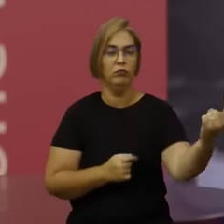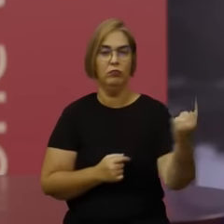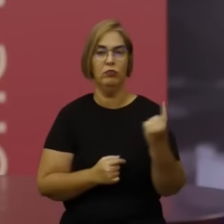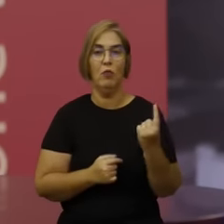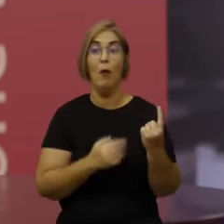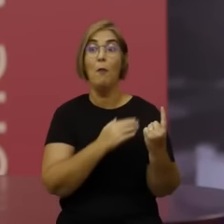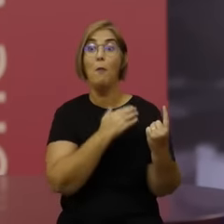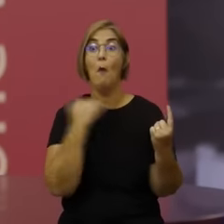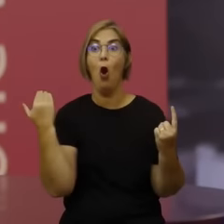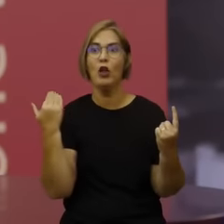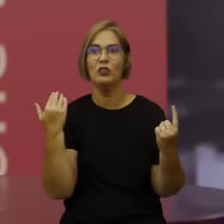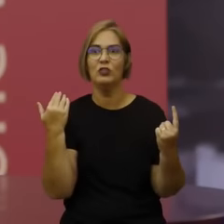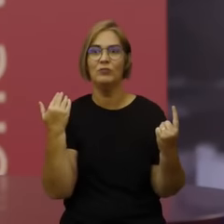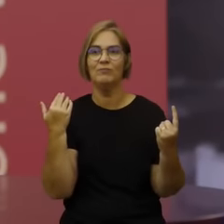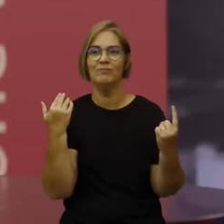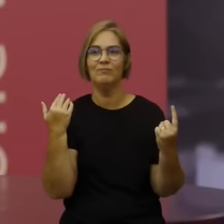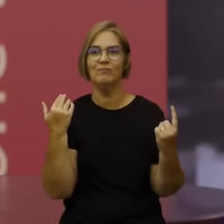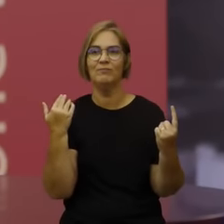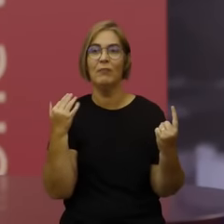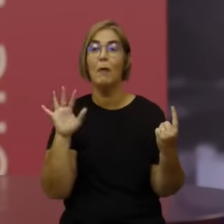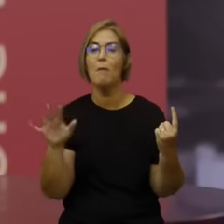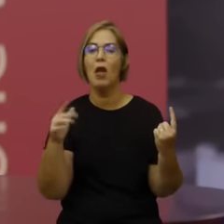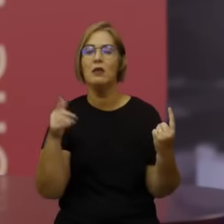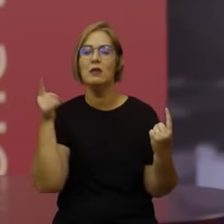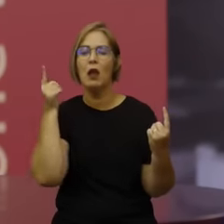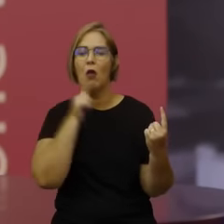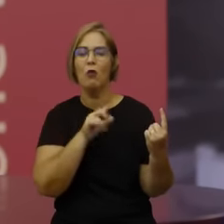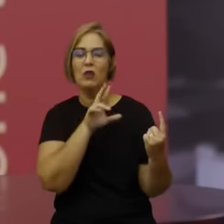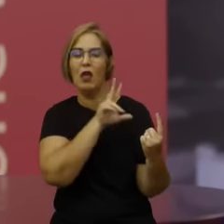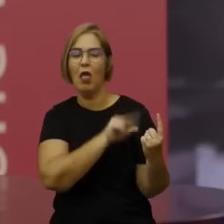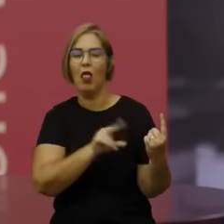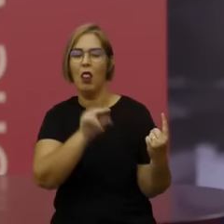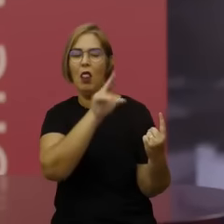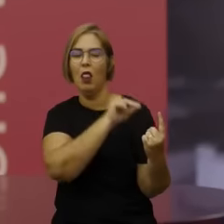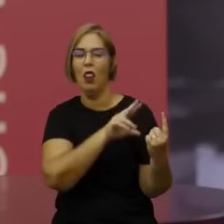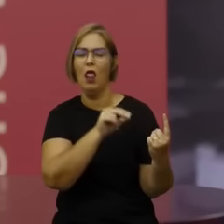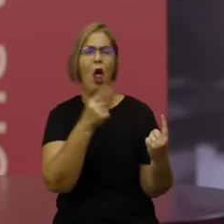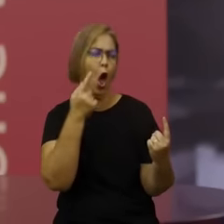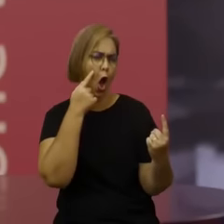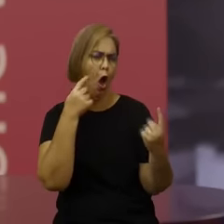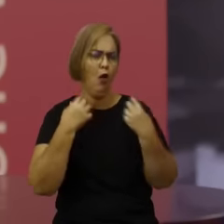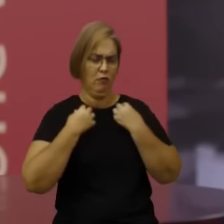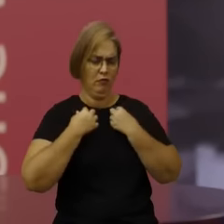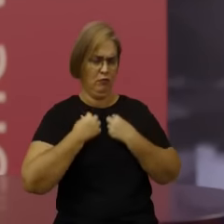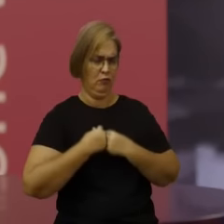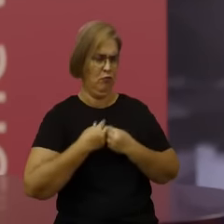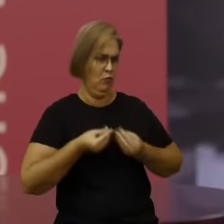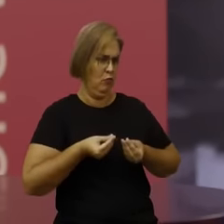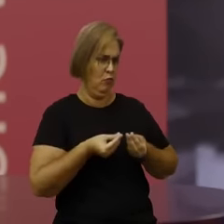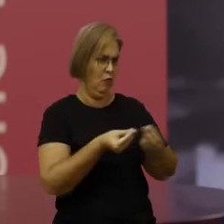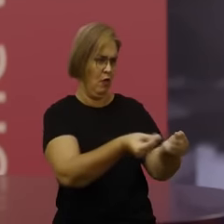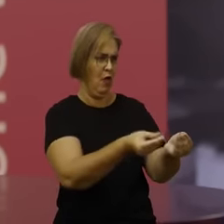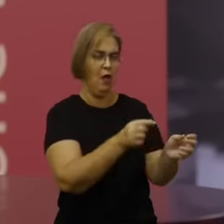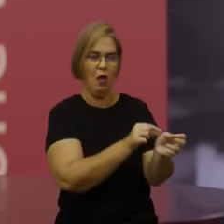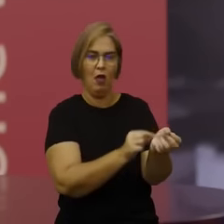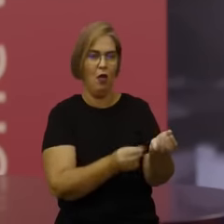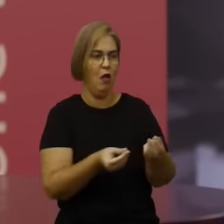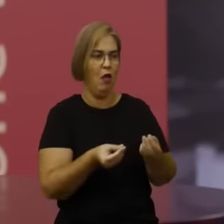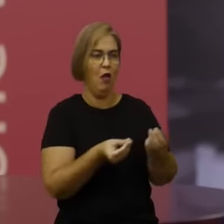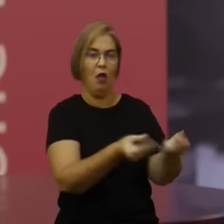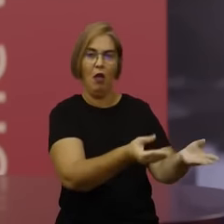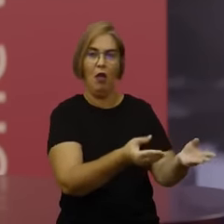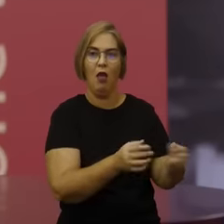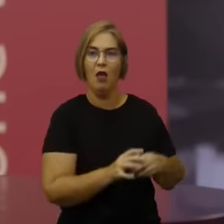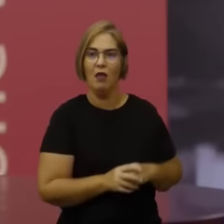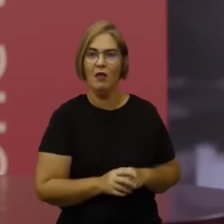consegue enganar a morte. Ele oferece para a morte uma corrente, um colar, só que esse colar aprisionaria. Então,